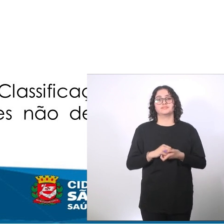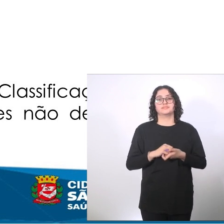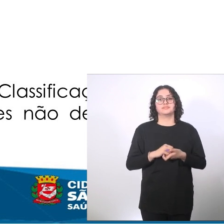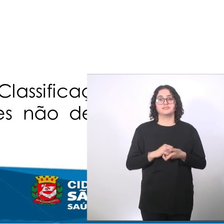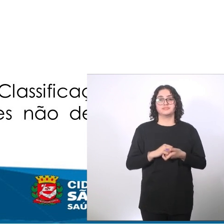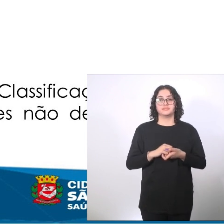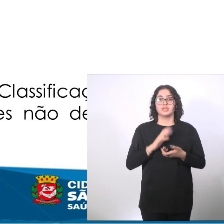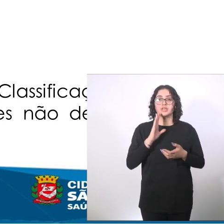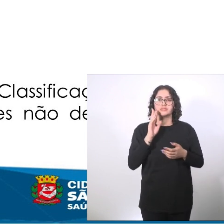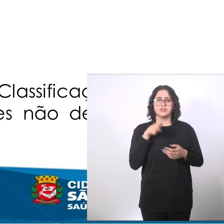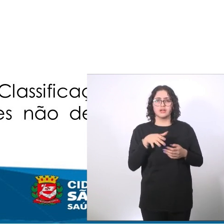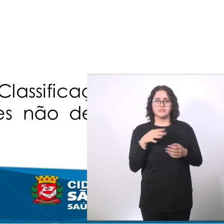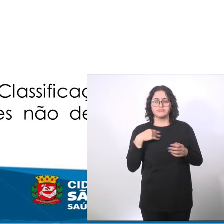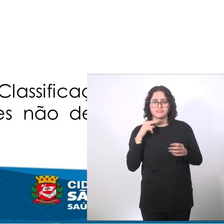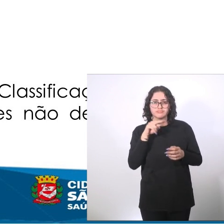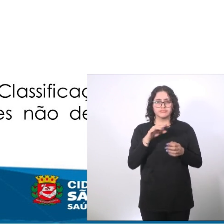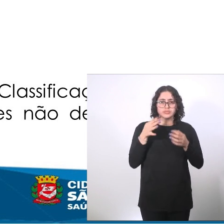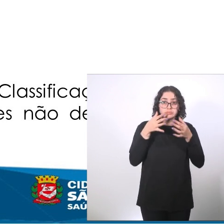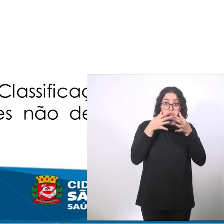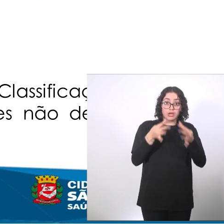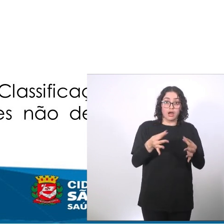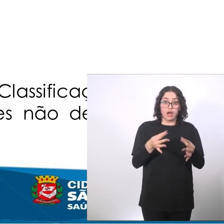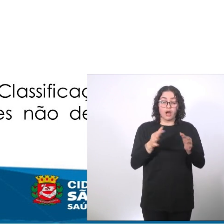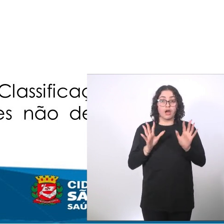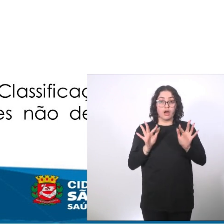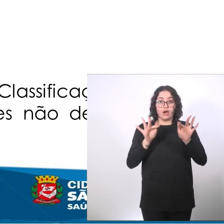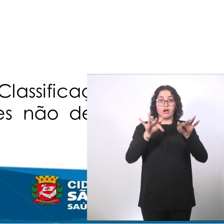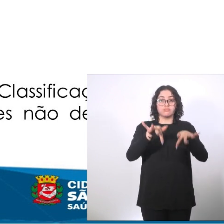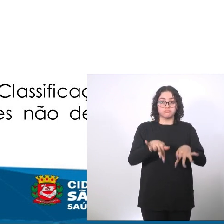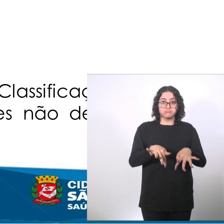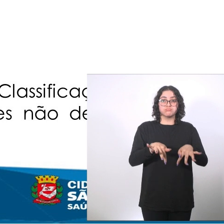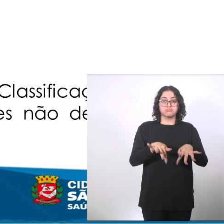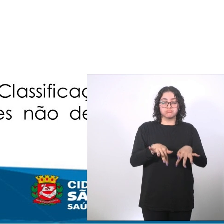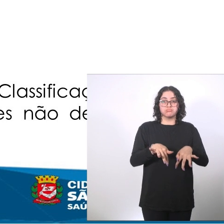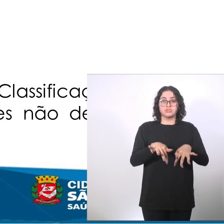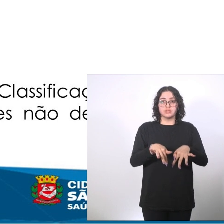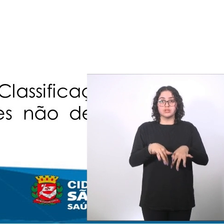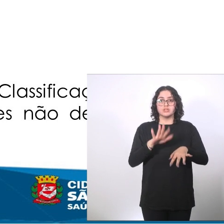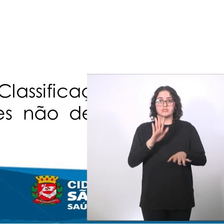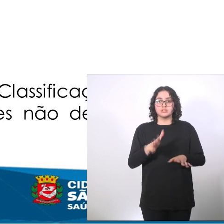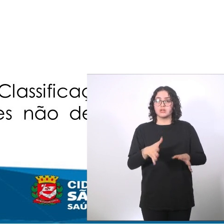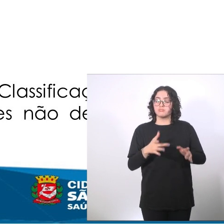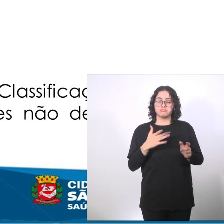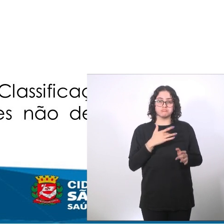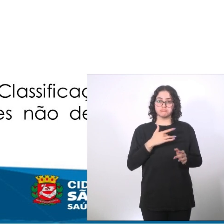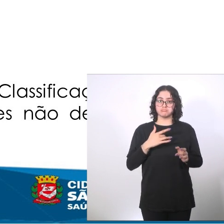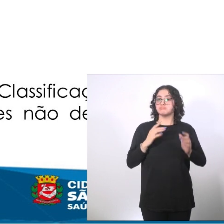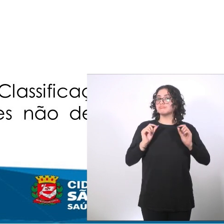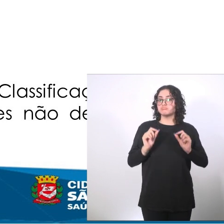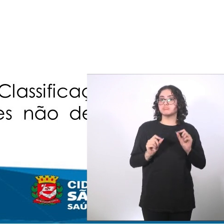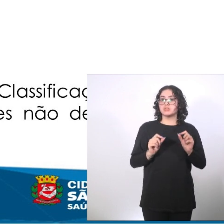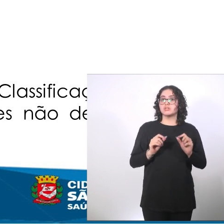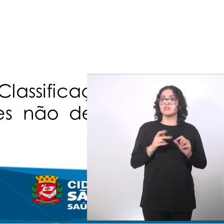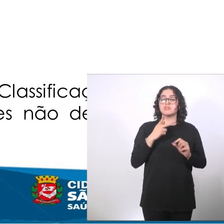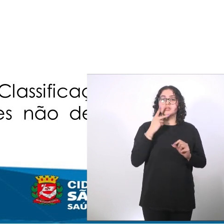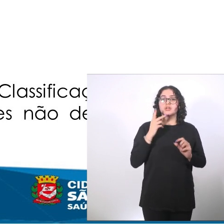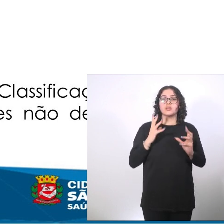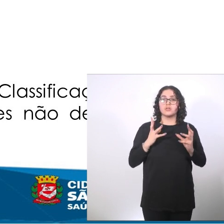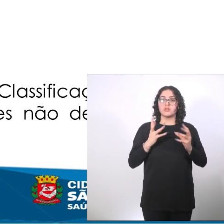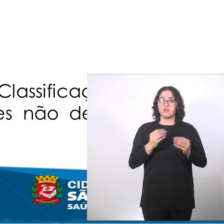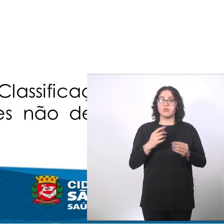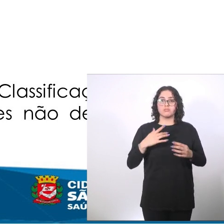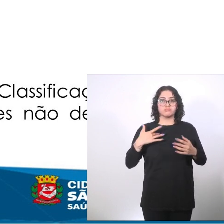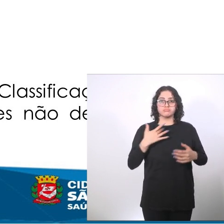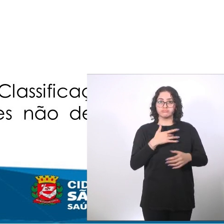Terminado esse monitoramento do caso, até que a erupção cutânea esteja totalmente resolvida, ou seja, até que todas as